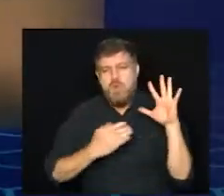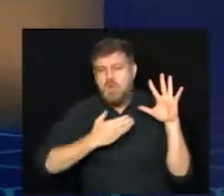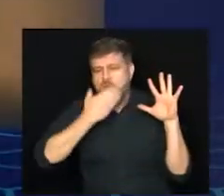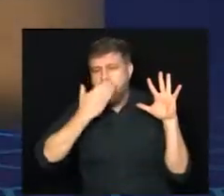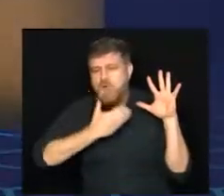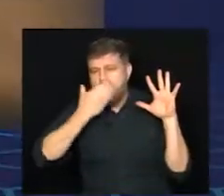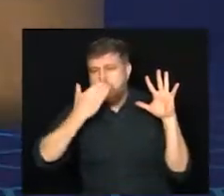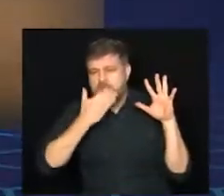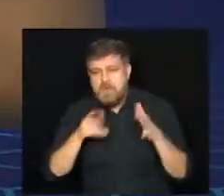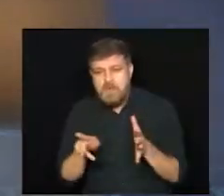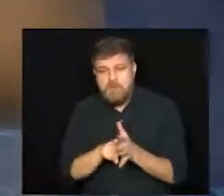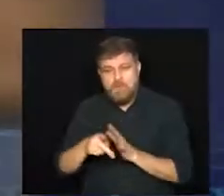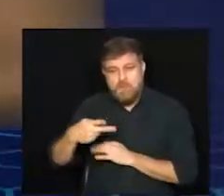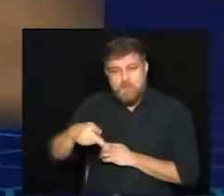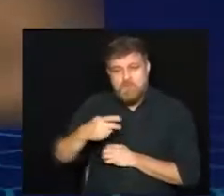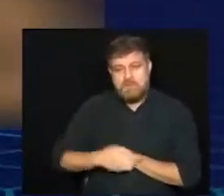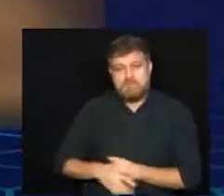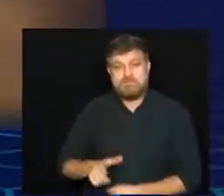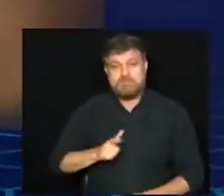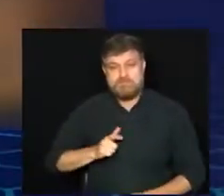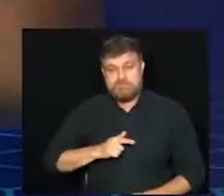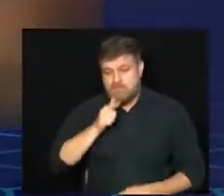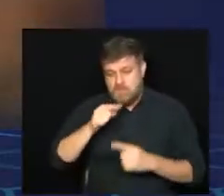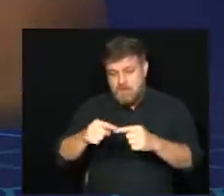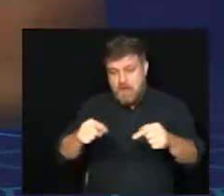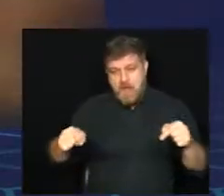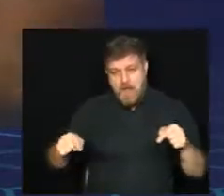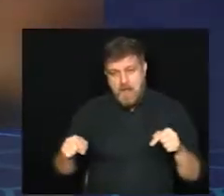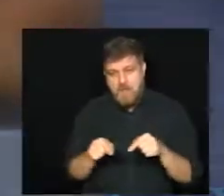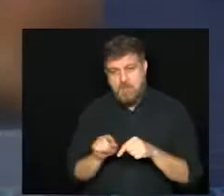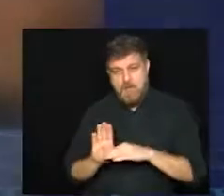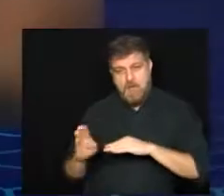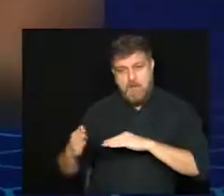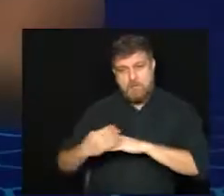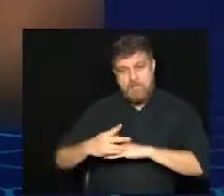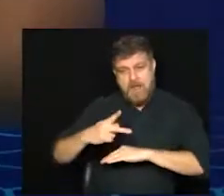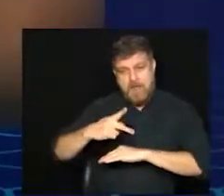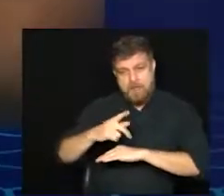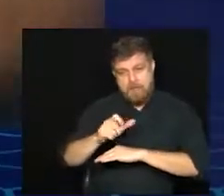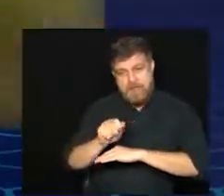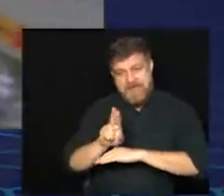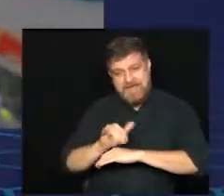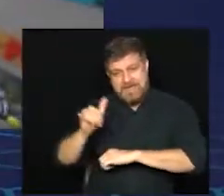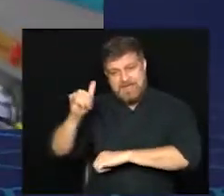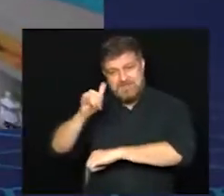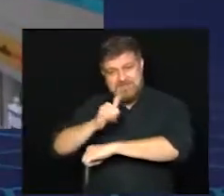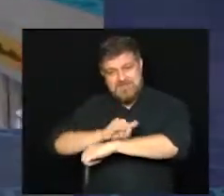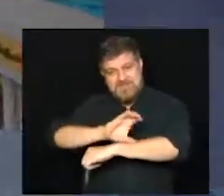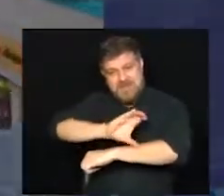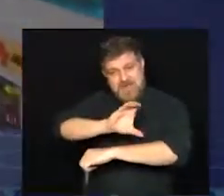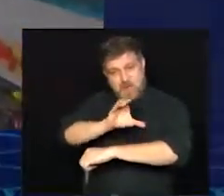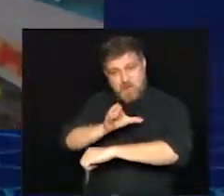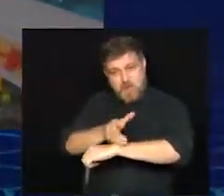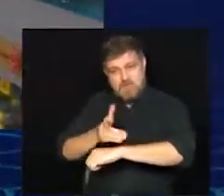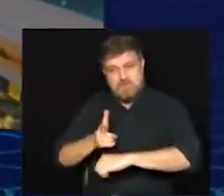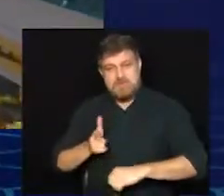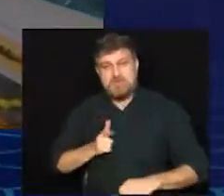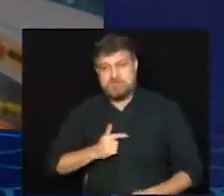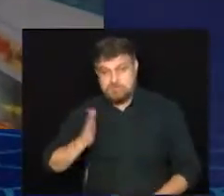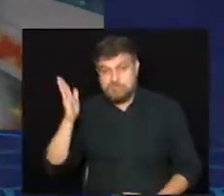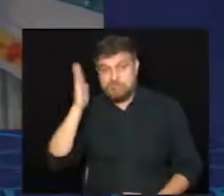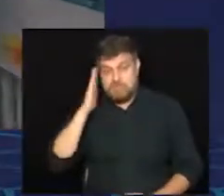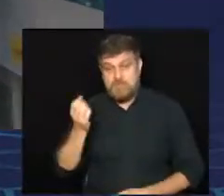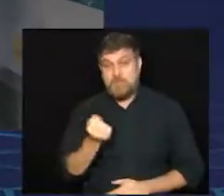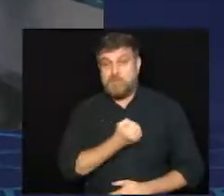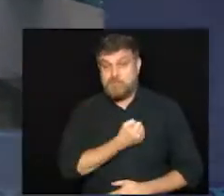e nativas na Lagoa do Mingone, no bairro Jardim Paraíso de Viracopos. Boletim epidemiológico